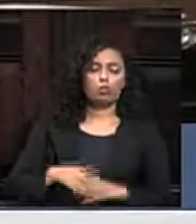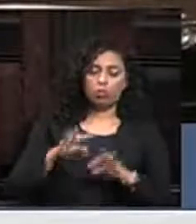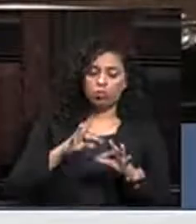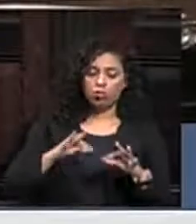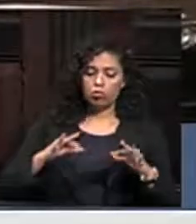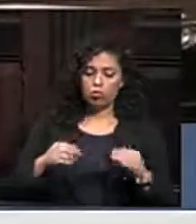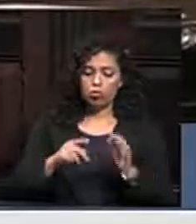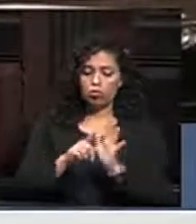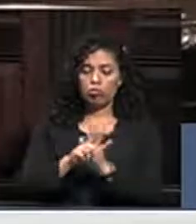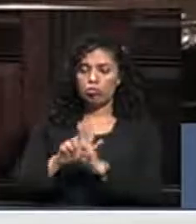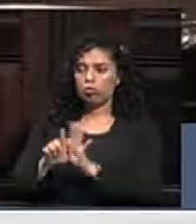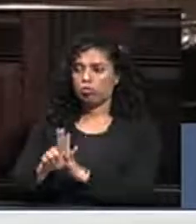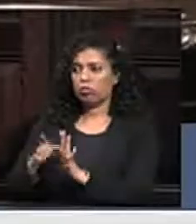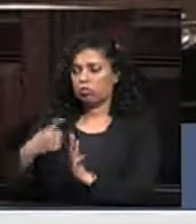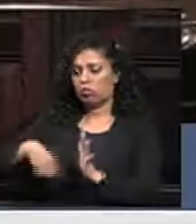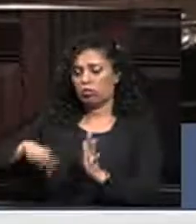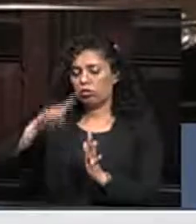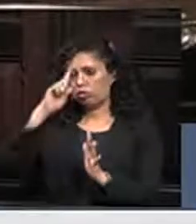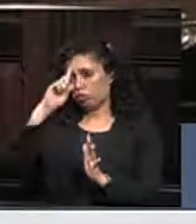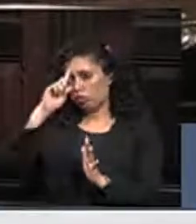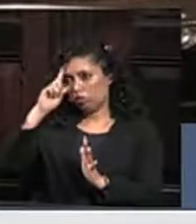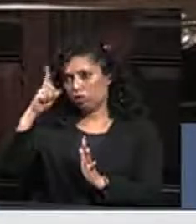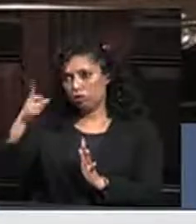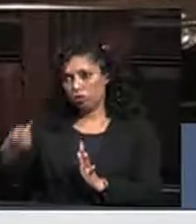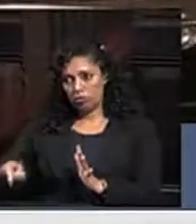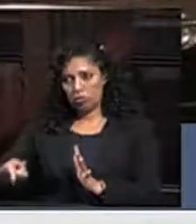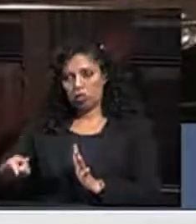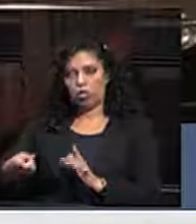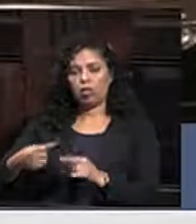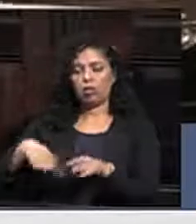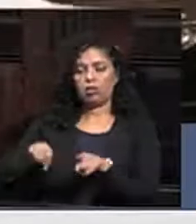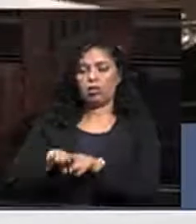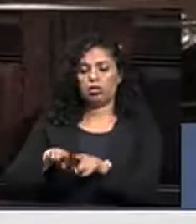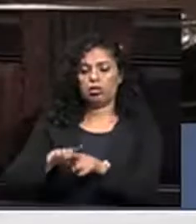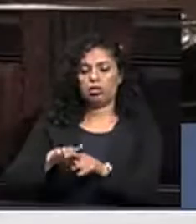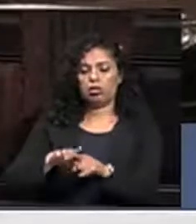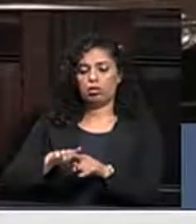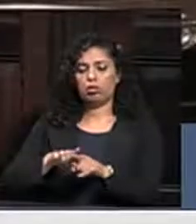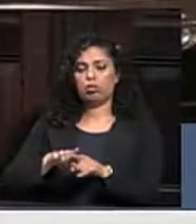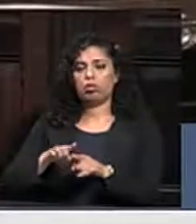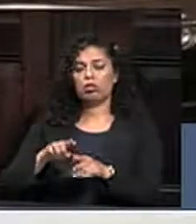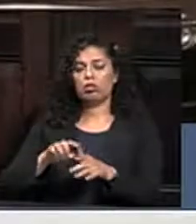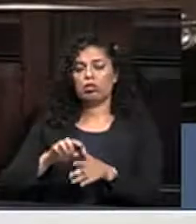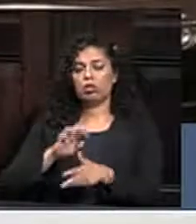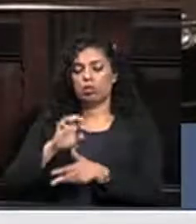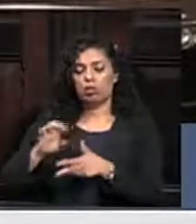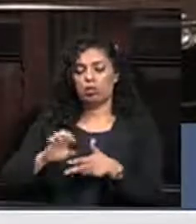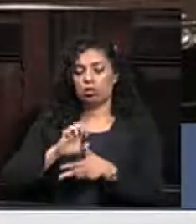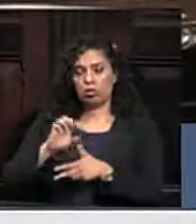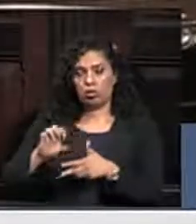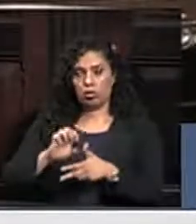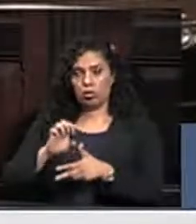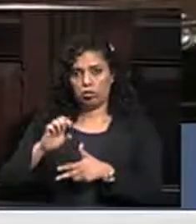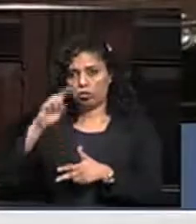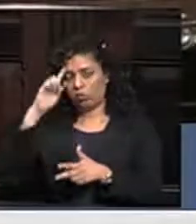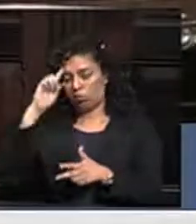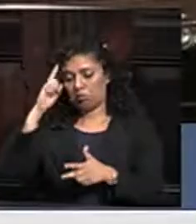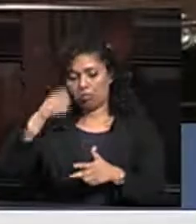serão enviados, segundo os jornais, pelo Poder Executivo, a pedido do novo